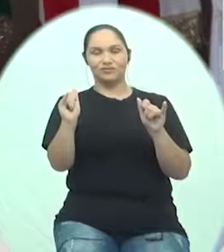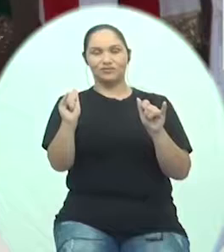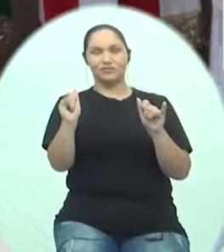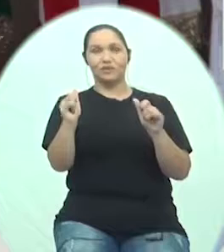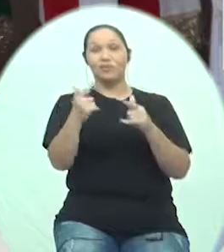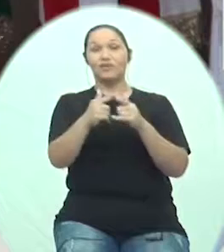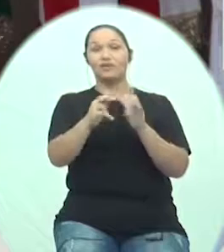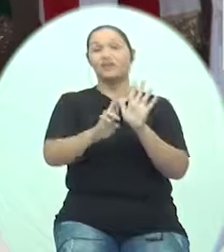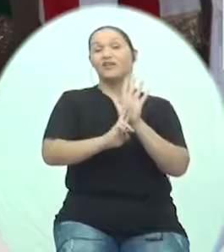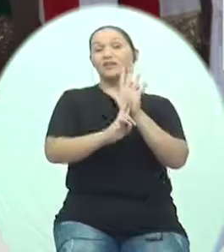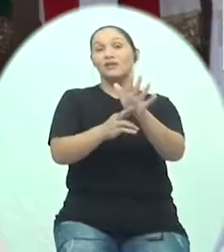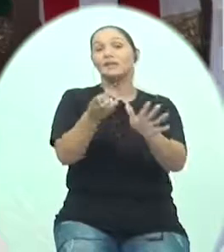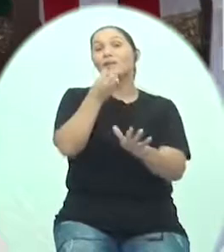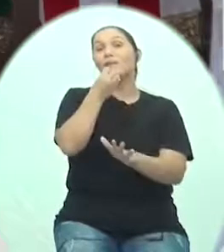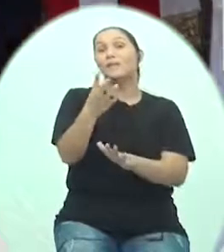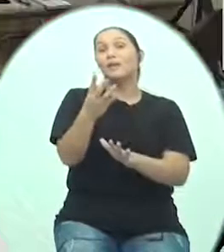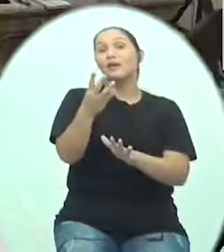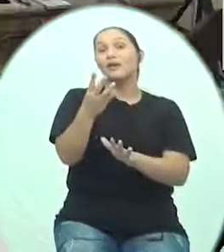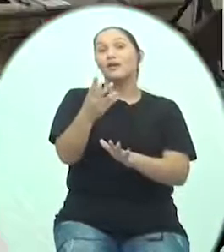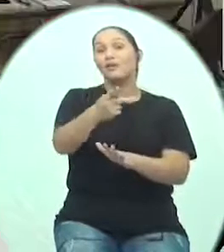progressista nessa casa